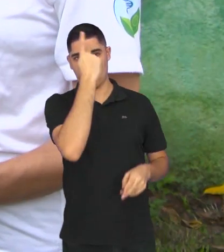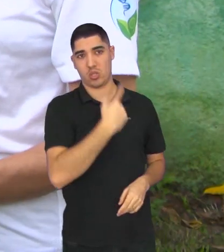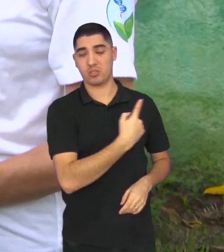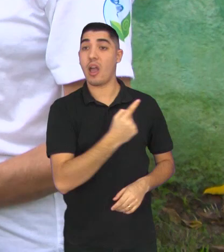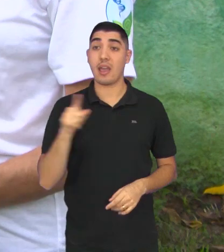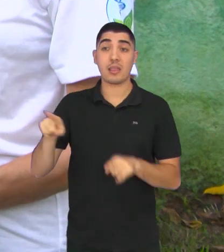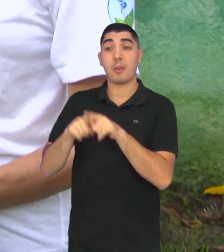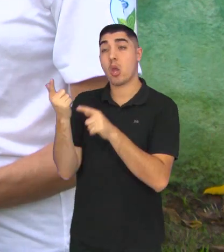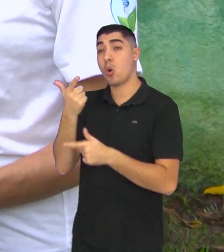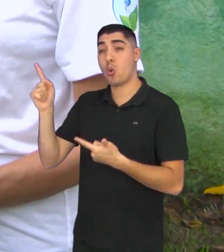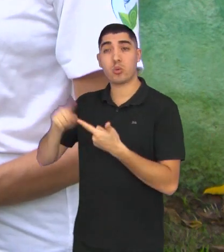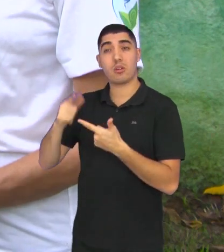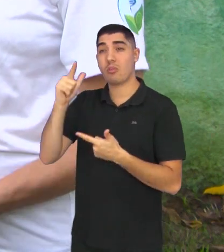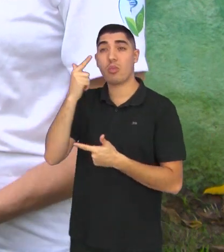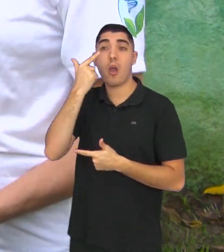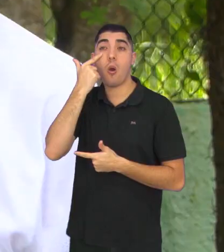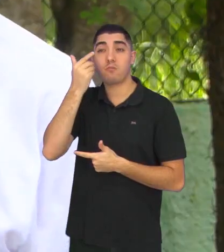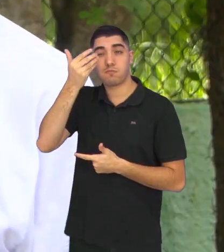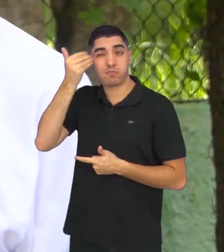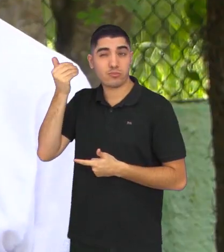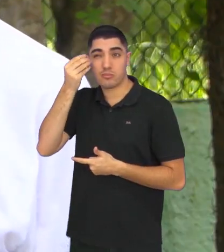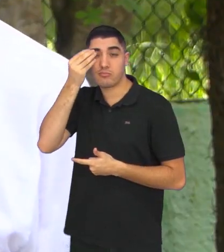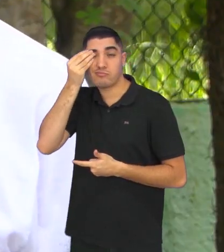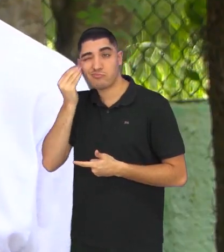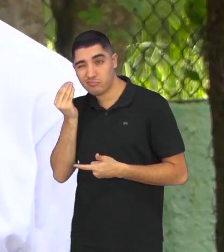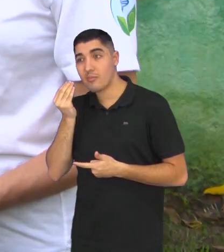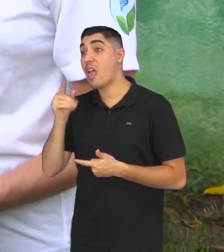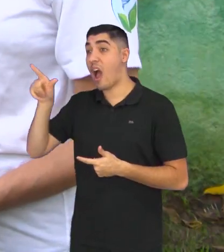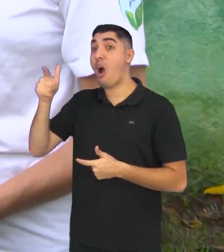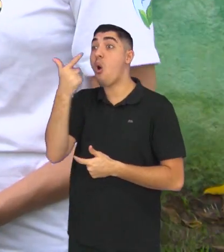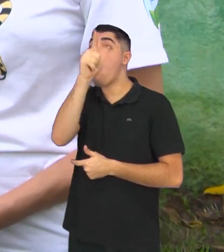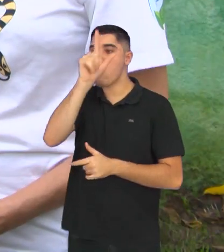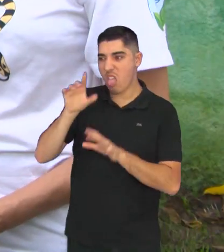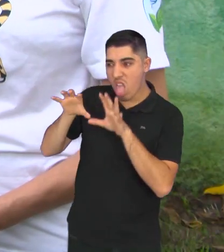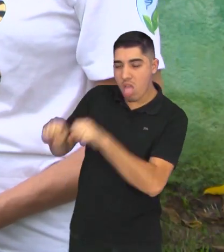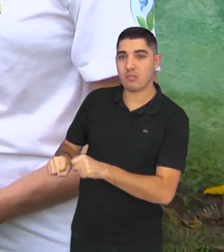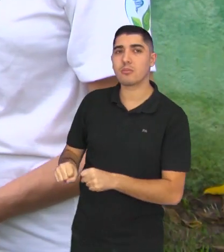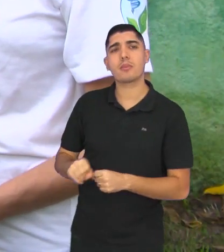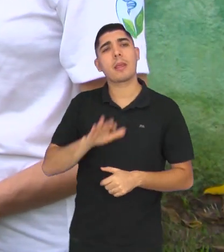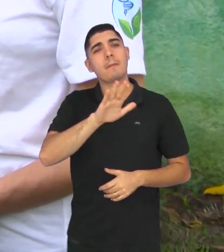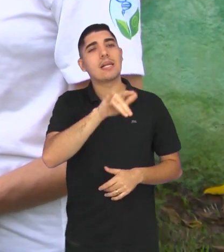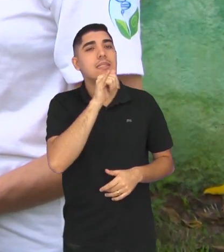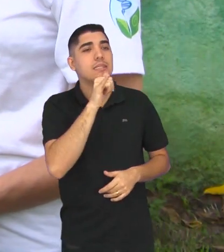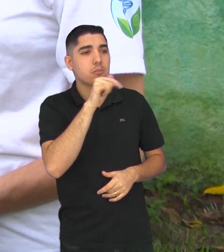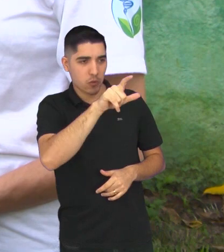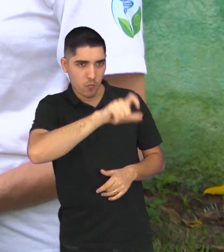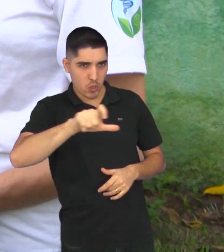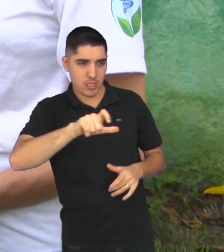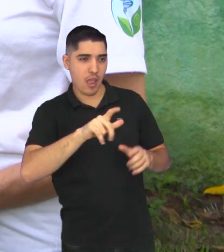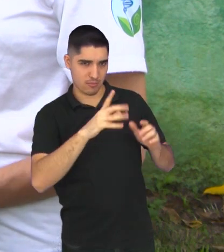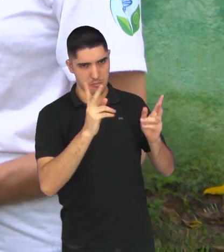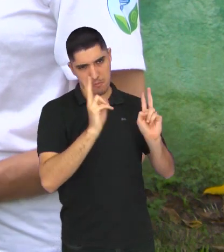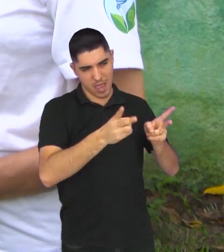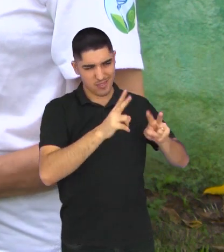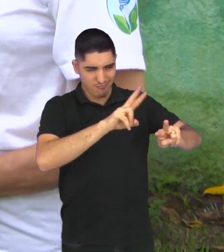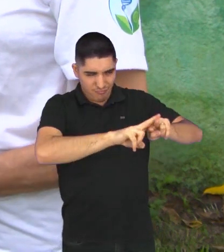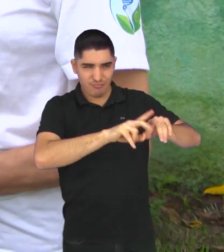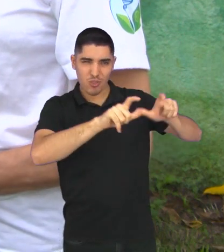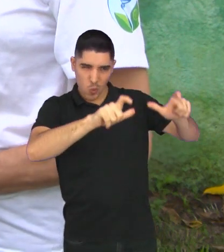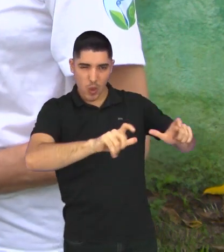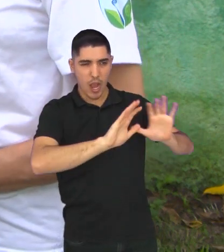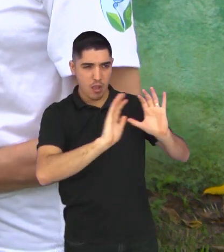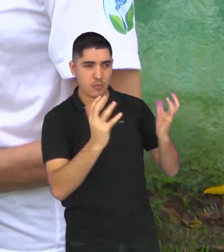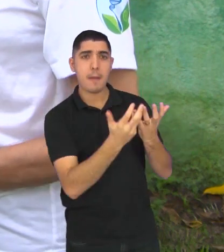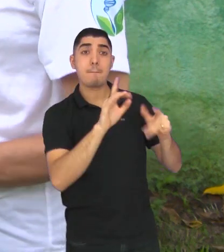um olho, então já é alvo de predação, né? Mas mesmo em cativeiro, vocês tentam simular o mais próximo do ambiente dele,